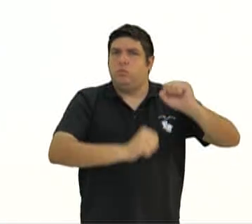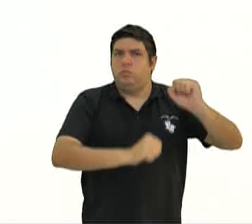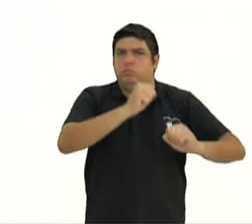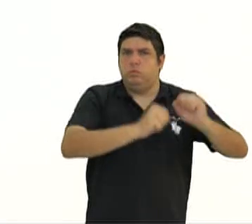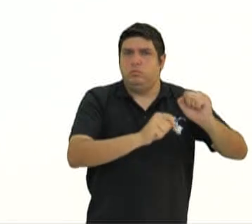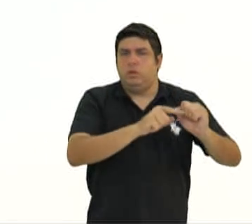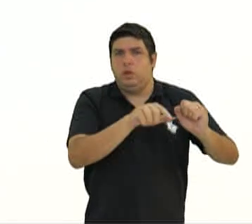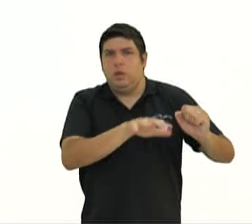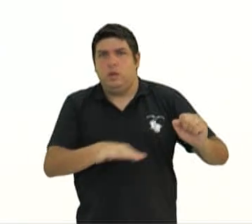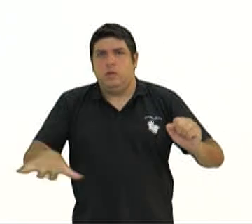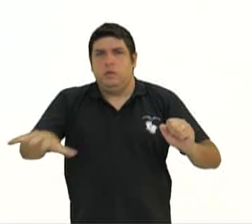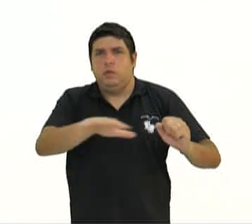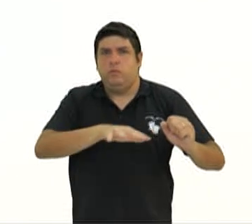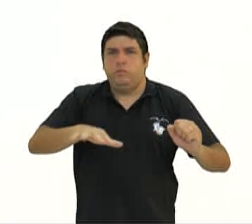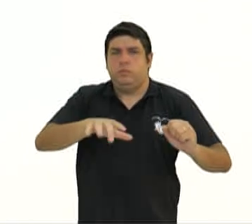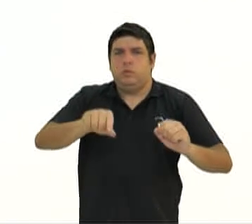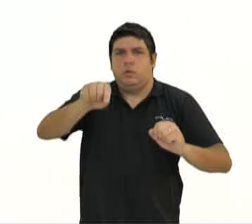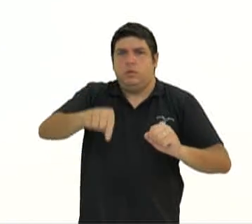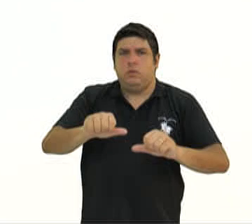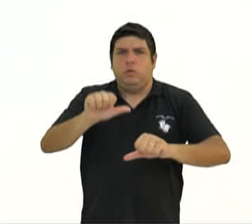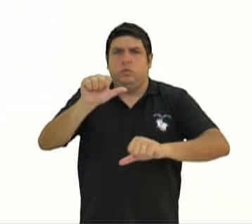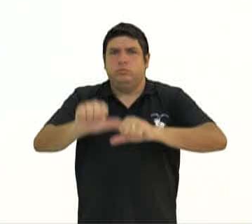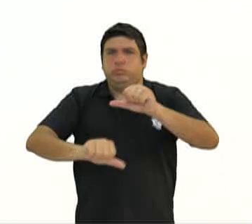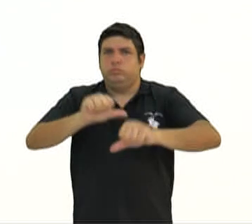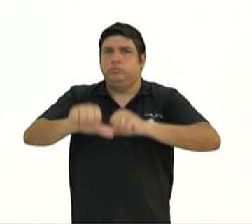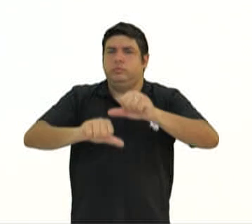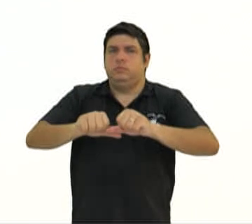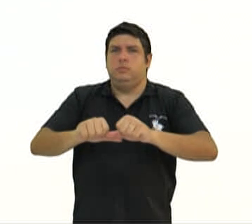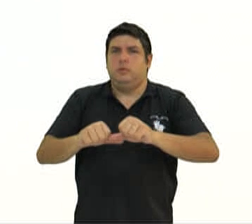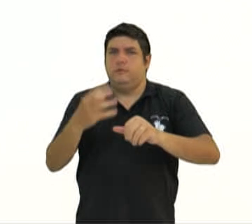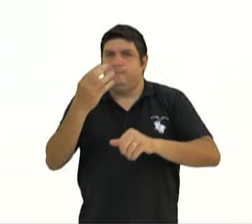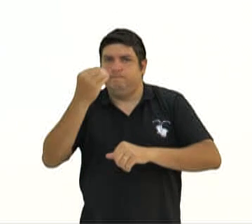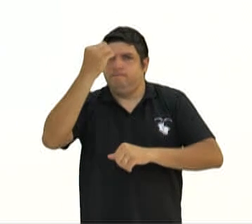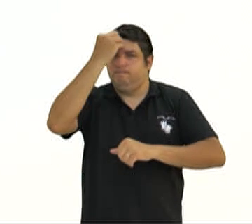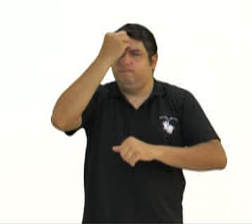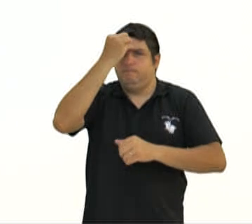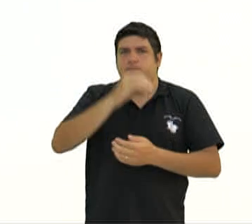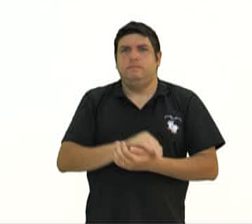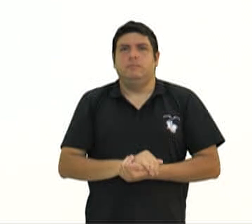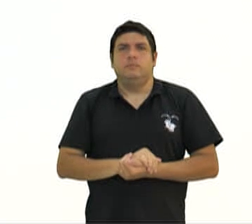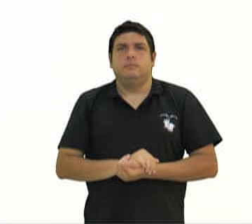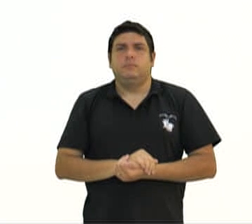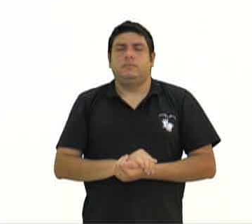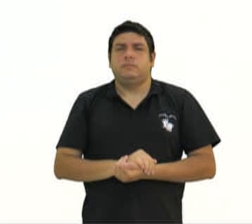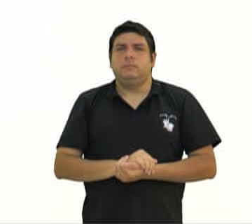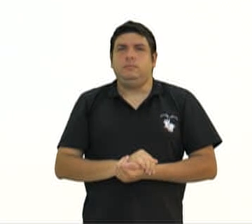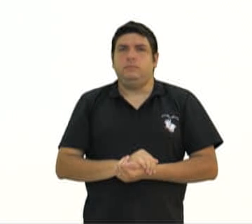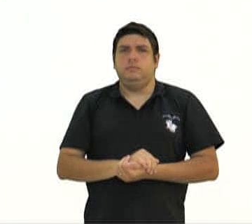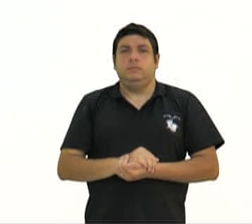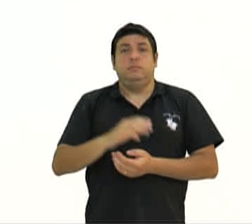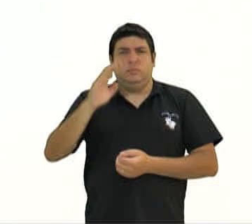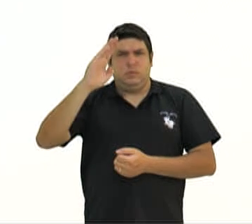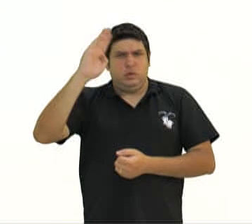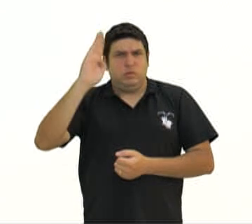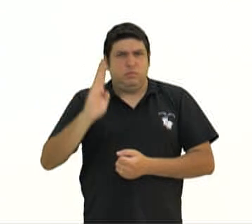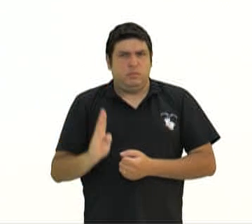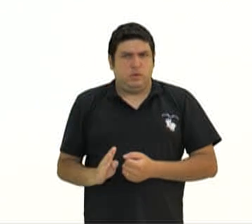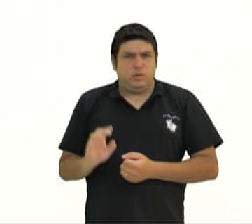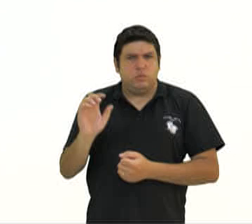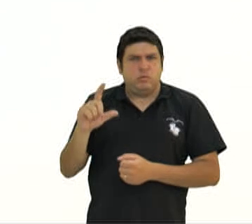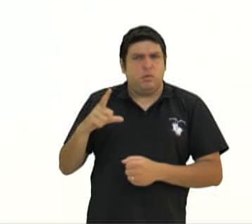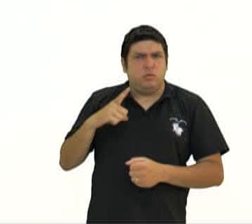no espaço geográfico. Essa parte aqui tem que ficar bem clara para nós. E no Brasil isso aconteceu? Sim, aconteceu de